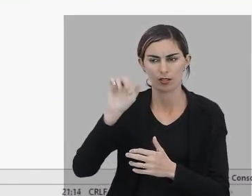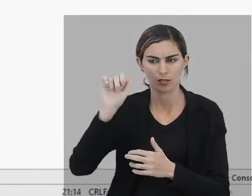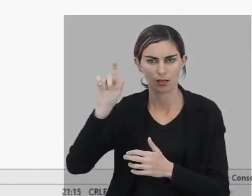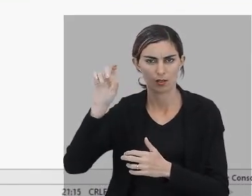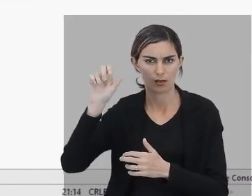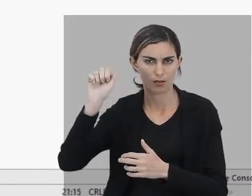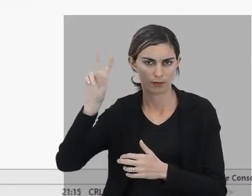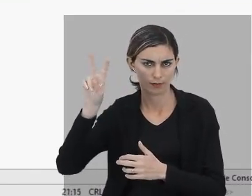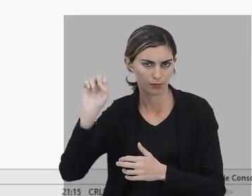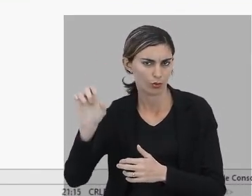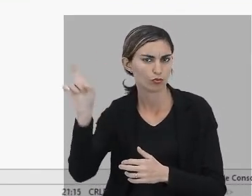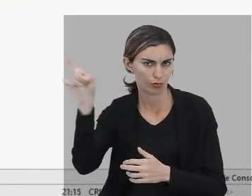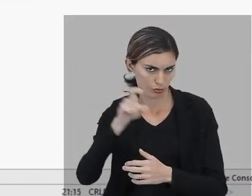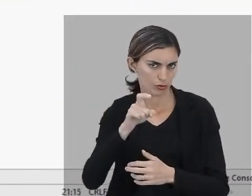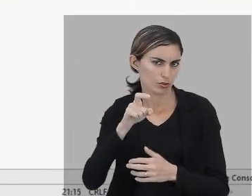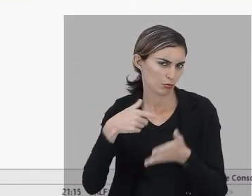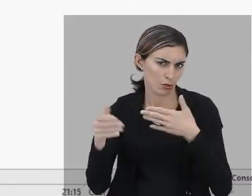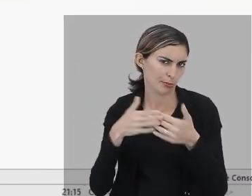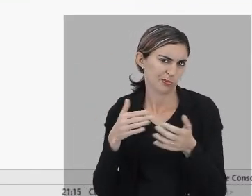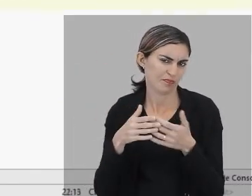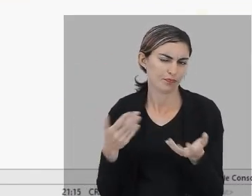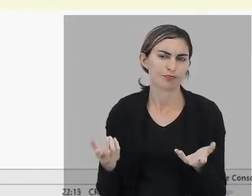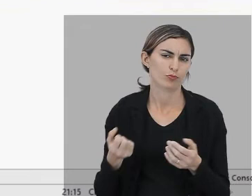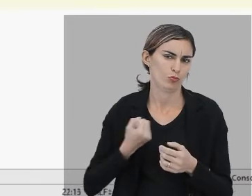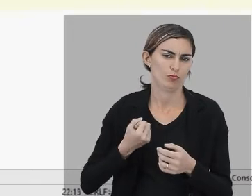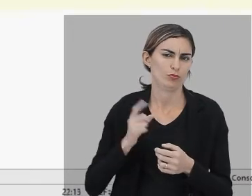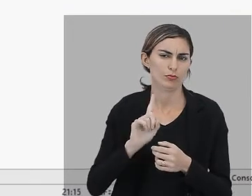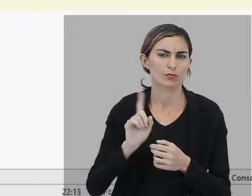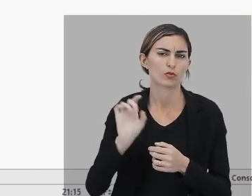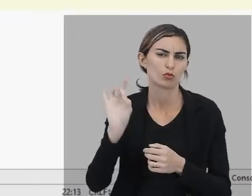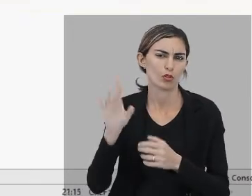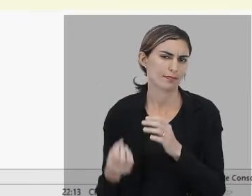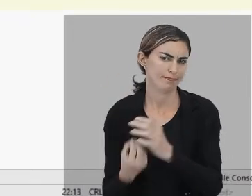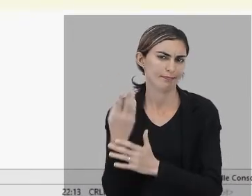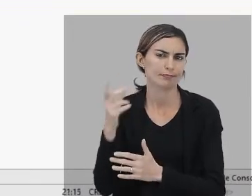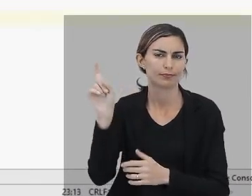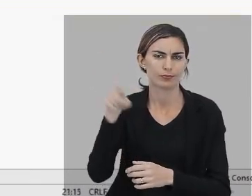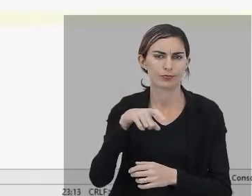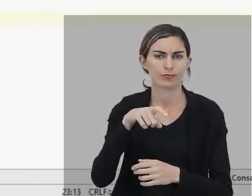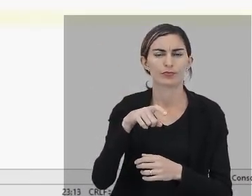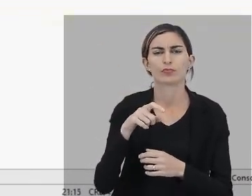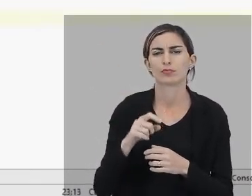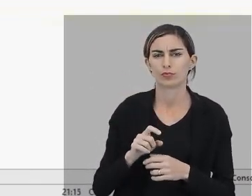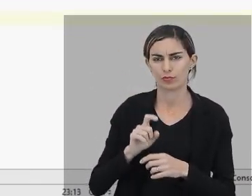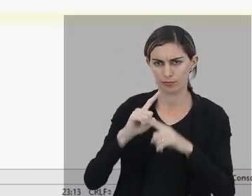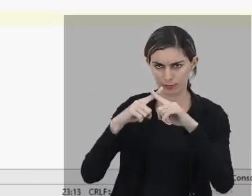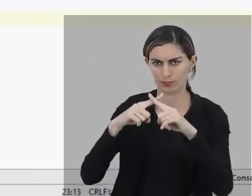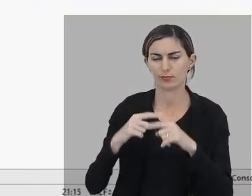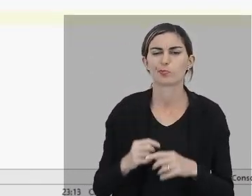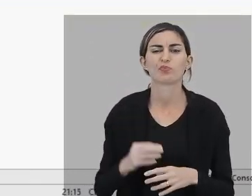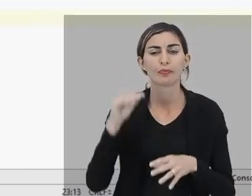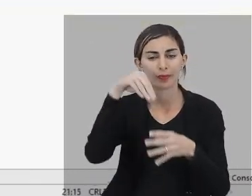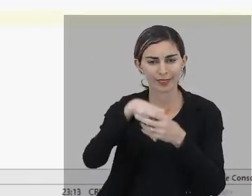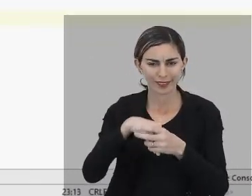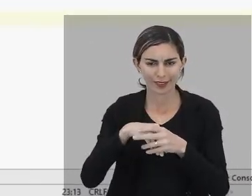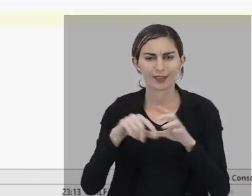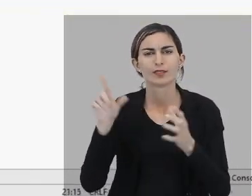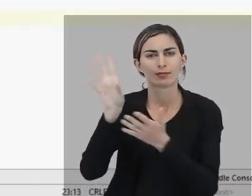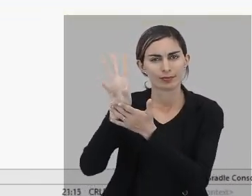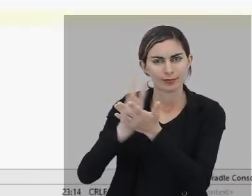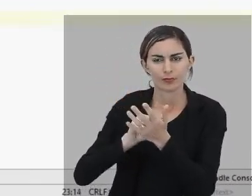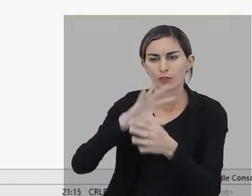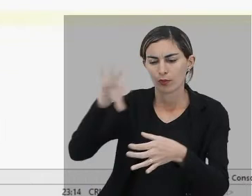x, certo? Ela não tem nenhum valor, ela só existe, tá? Mas aqui, dentro do laço de repetição, eu